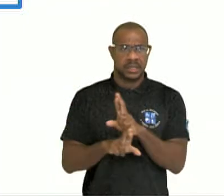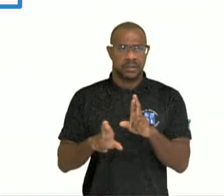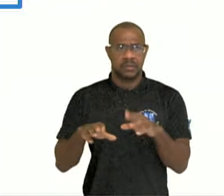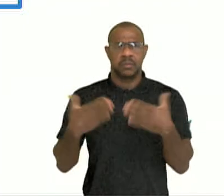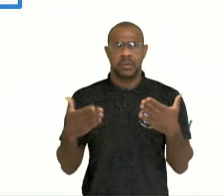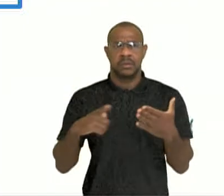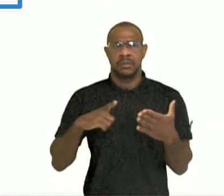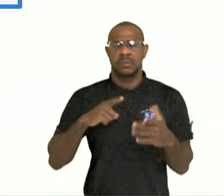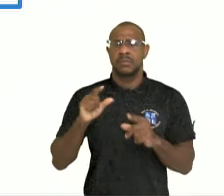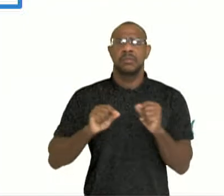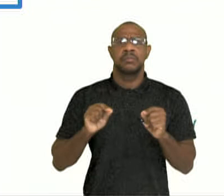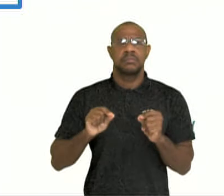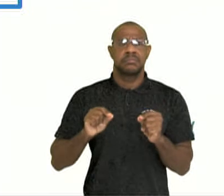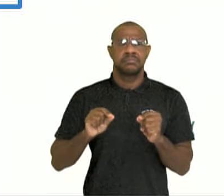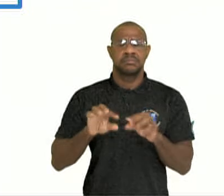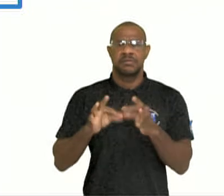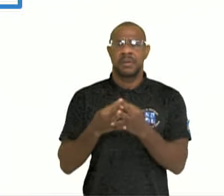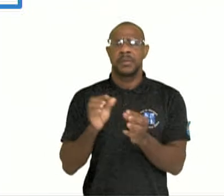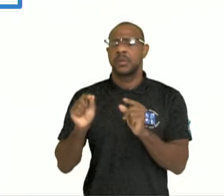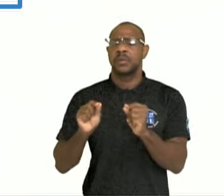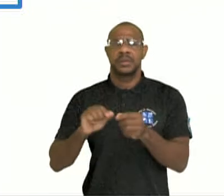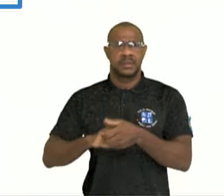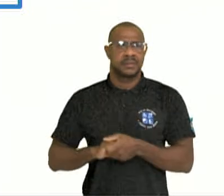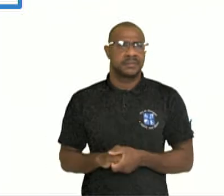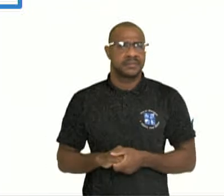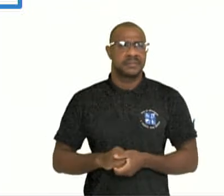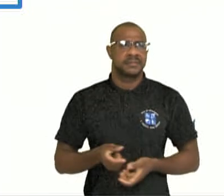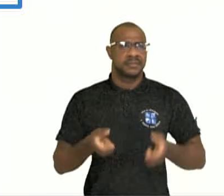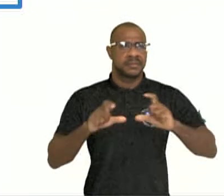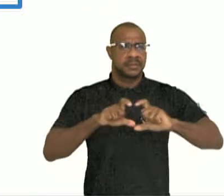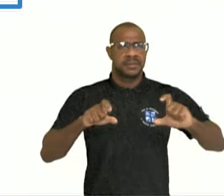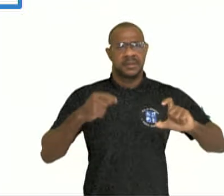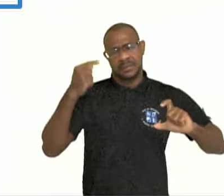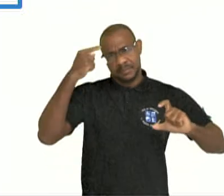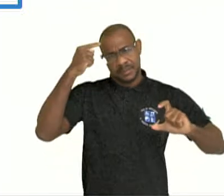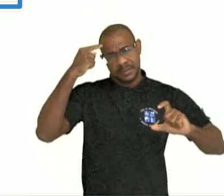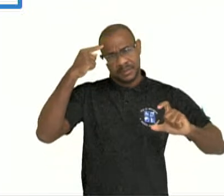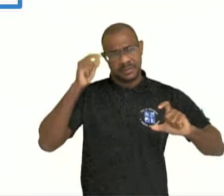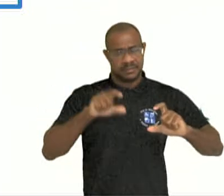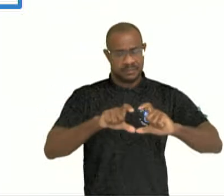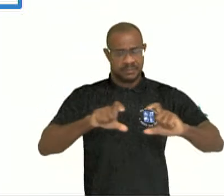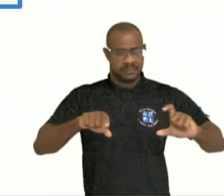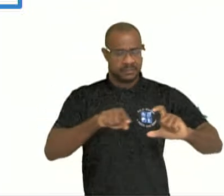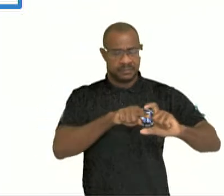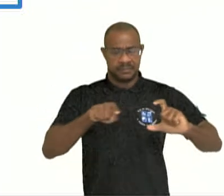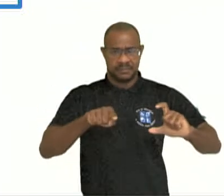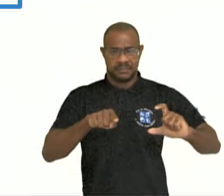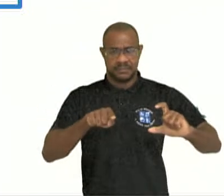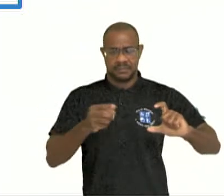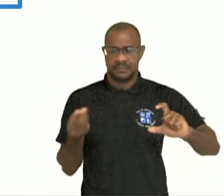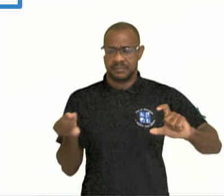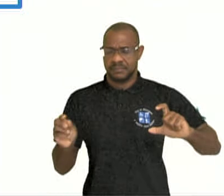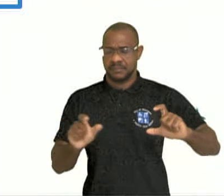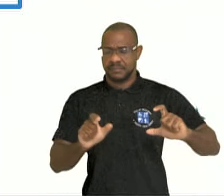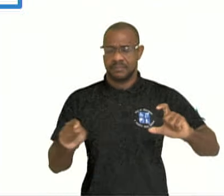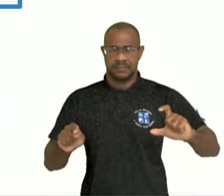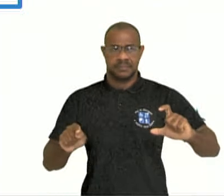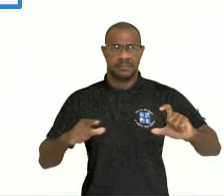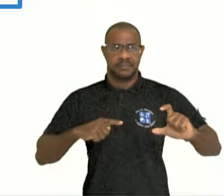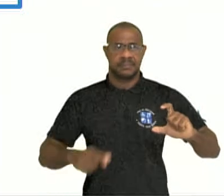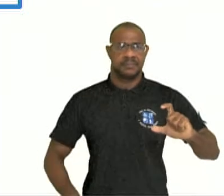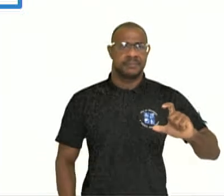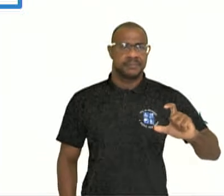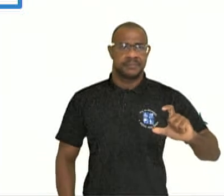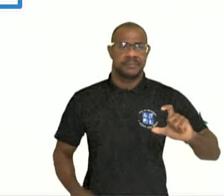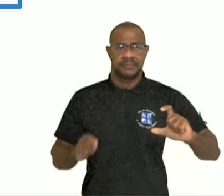relação que terão? Outro. Pensando me vuelvo loco, pensando me quedo enano. Que relação tenho eu